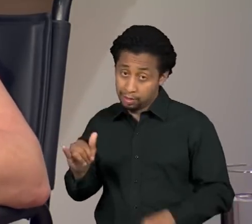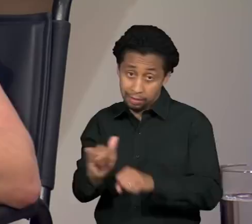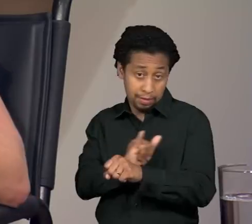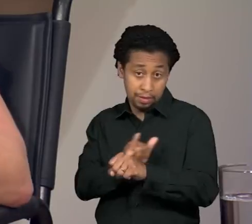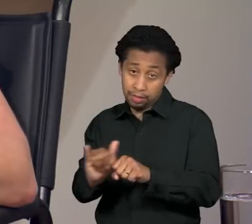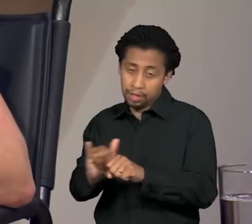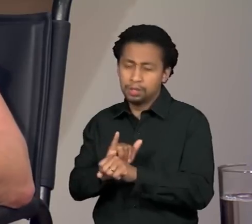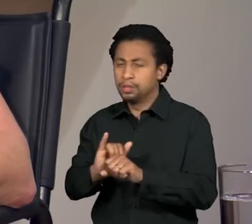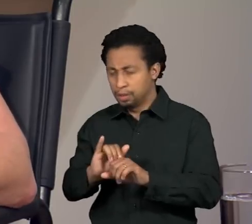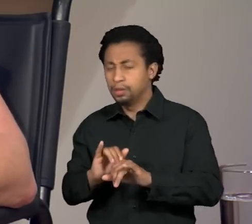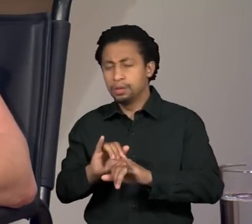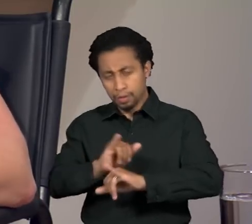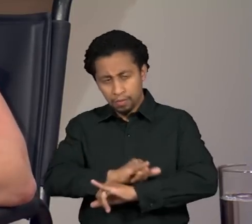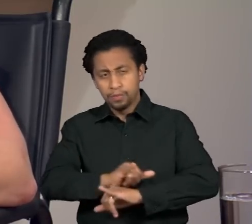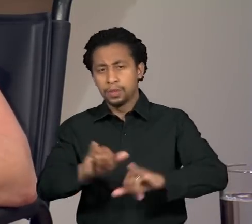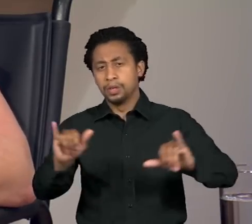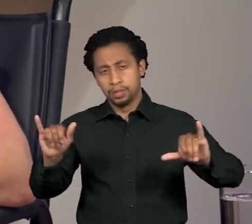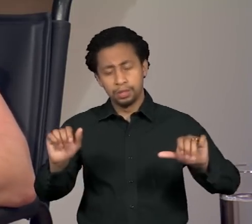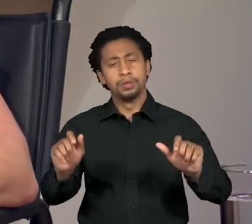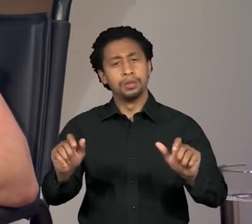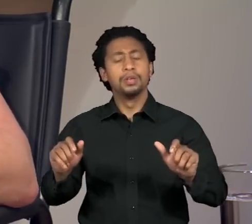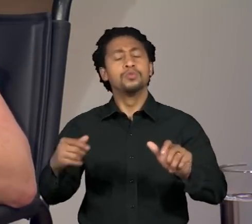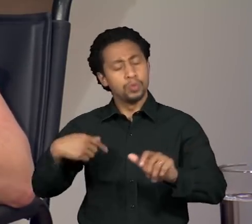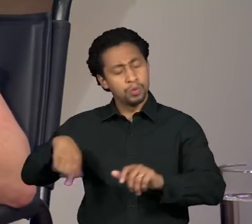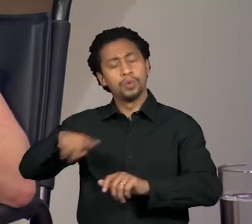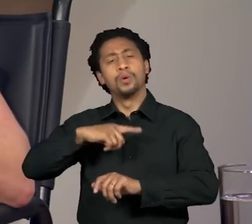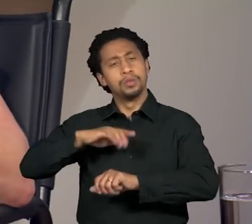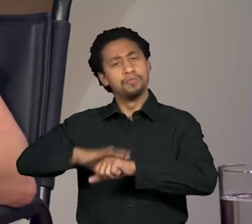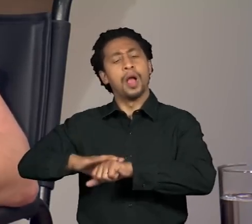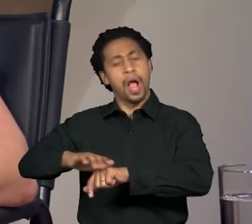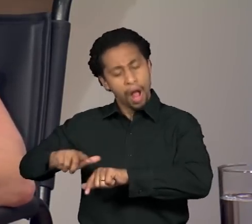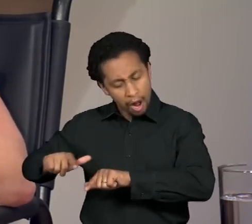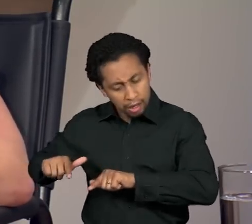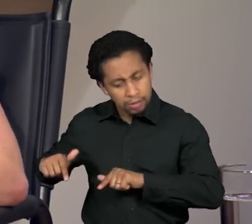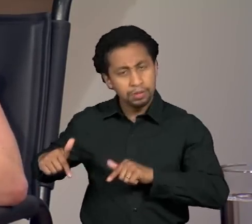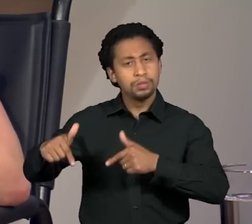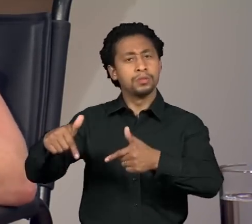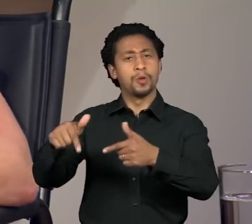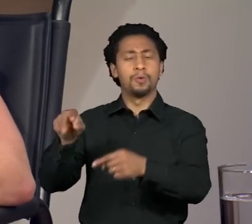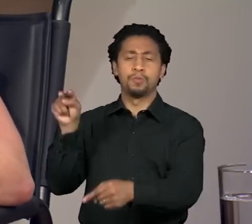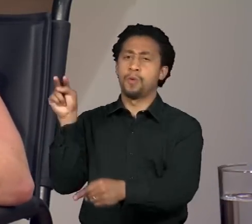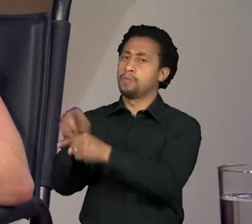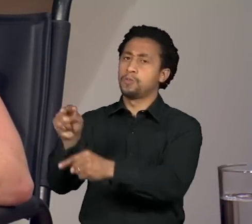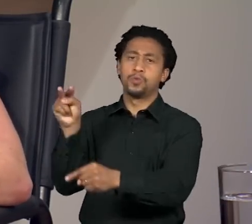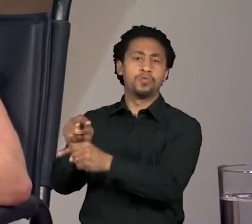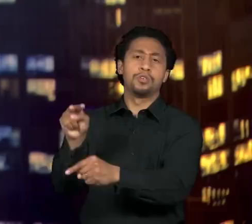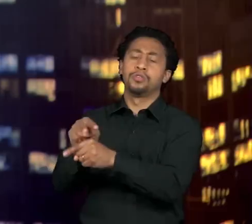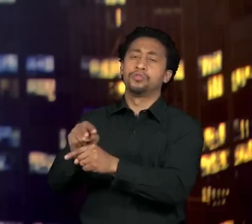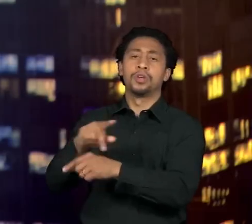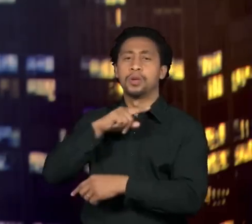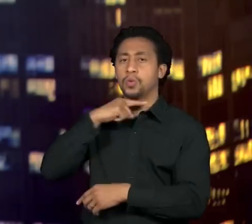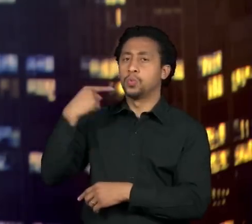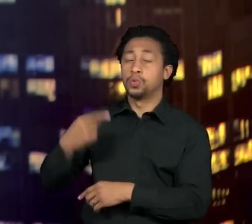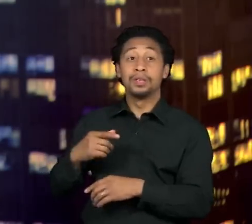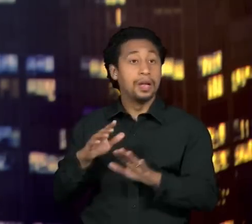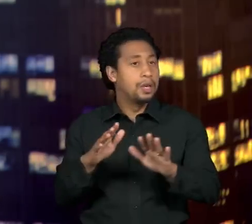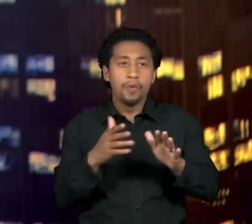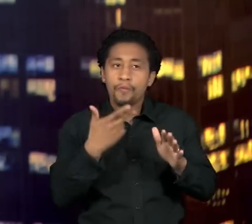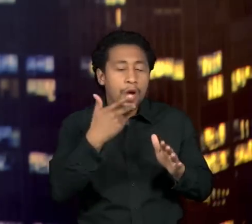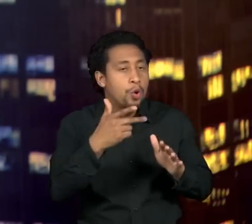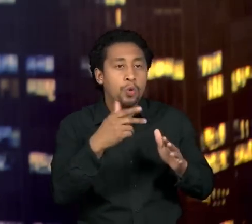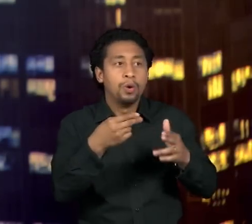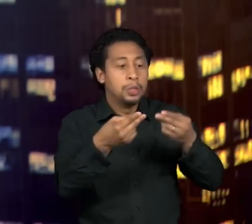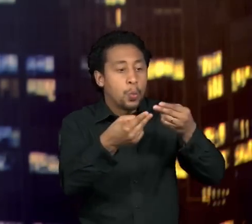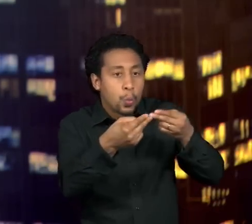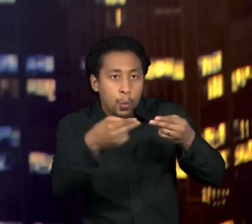olha, talvez a gente possa usar todos os meios disponíveis, isso se interpreta no Ocidente. Quer como dizer, não usou o termo específico, né, nuclear, mas